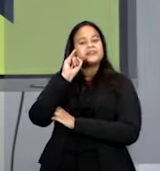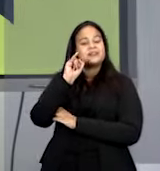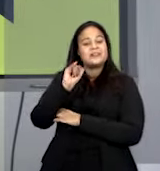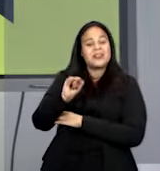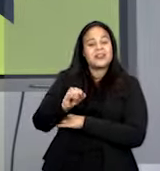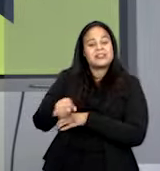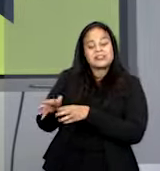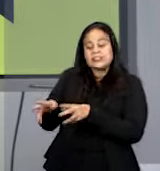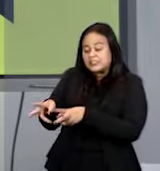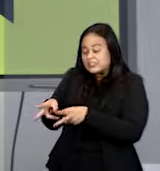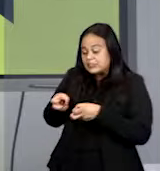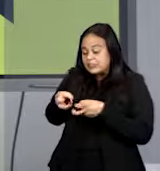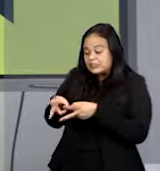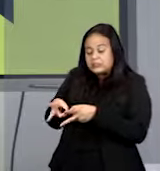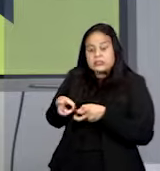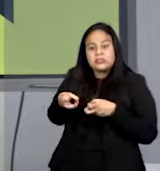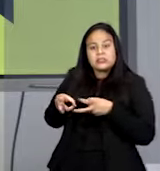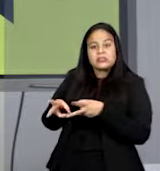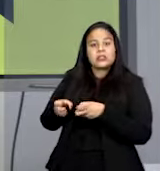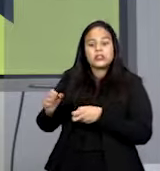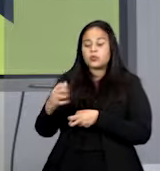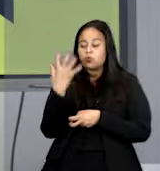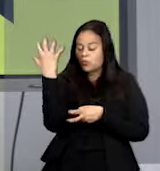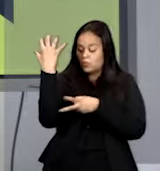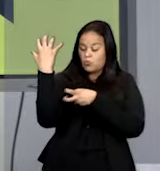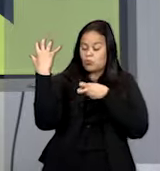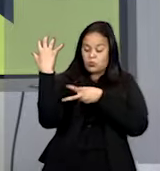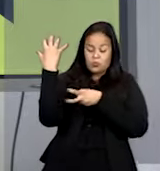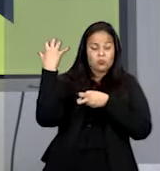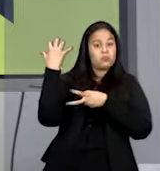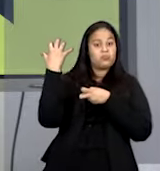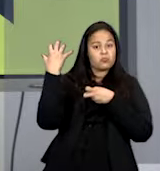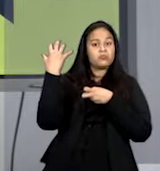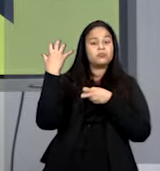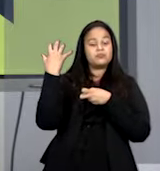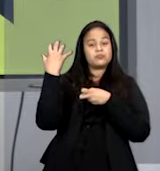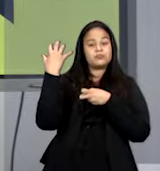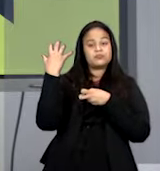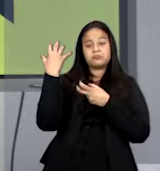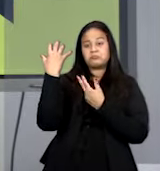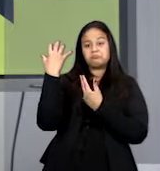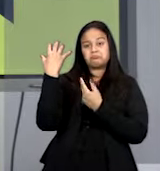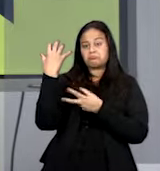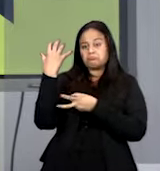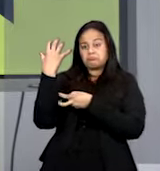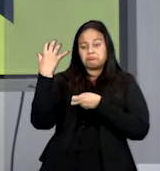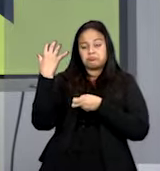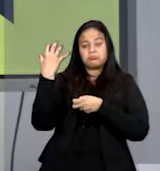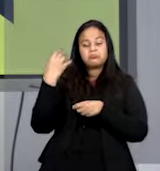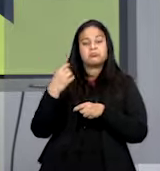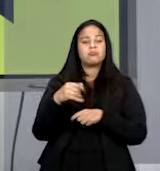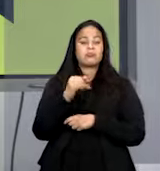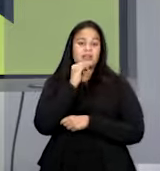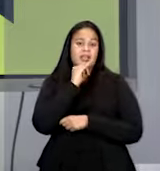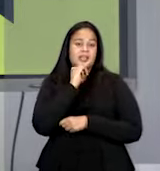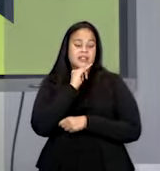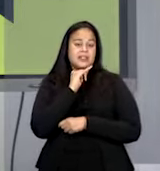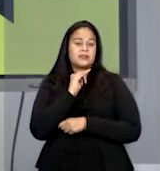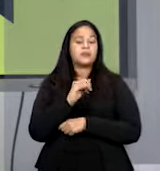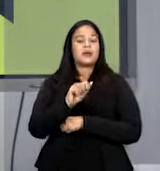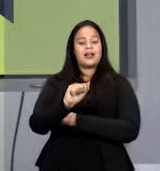eu estou tirando do jeito que a natureza me oferece. Então, existe o extrativismo, por exemplo, do